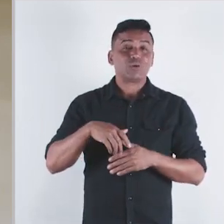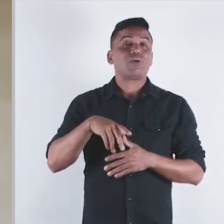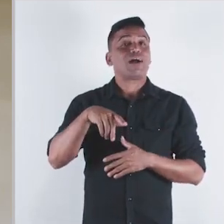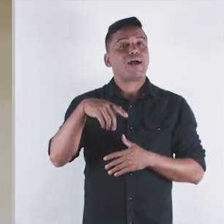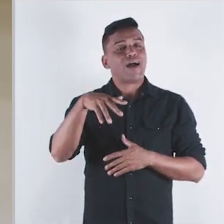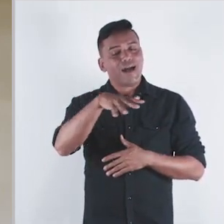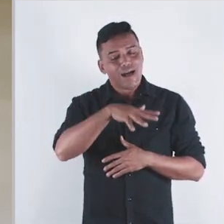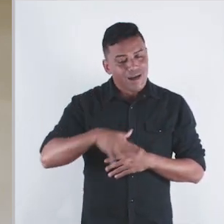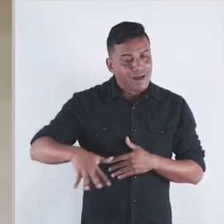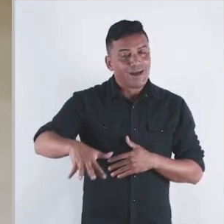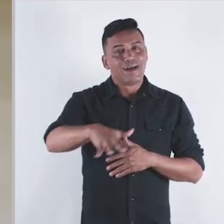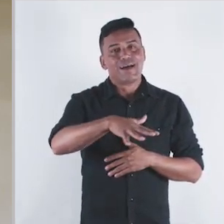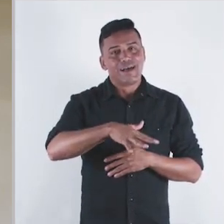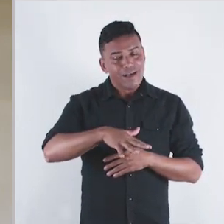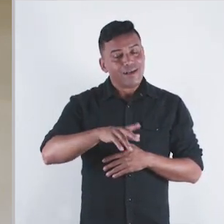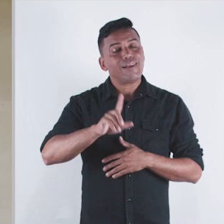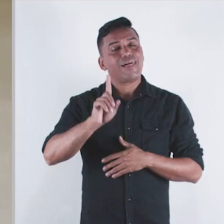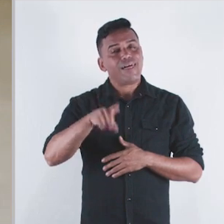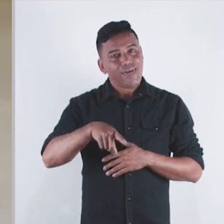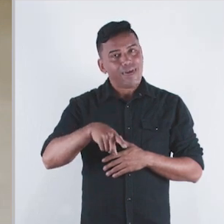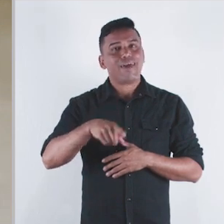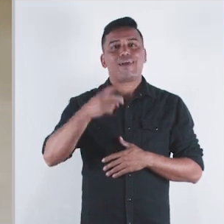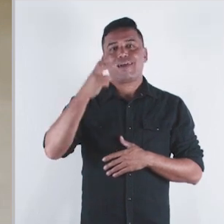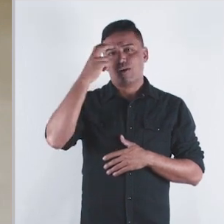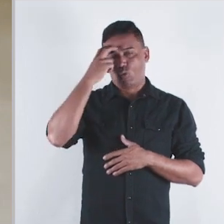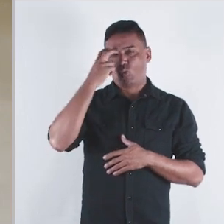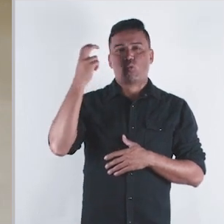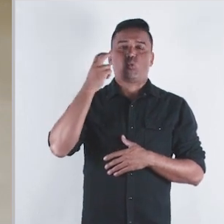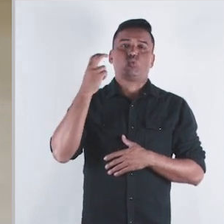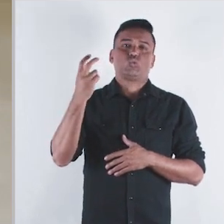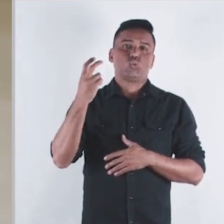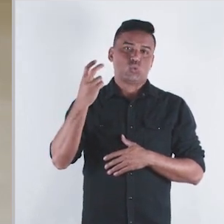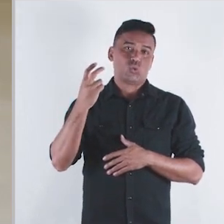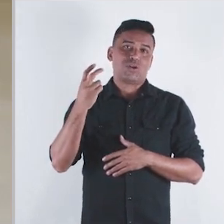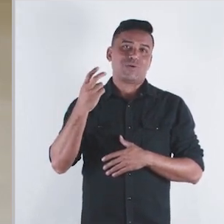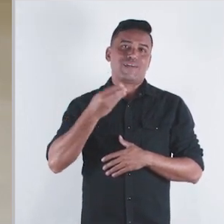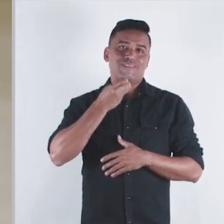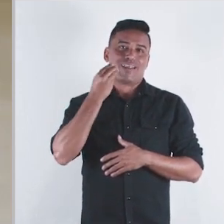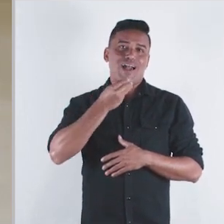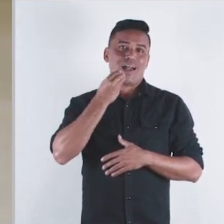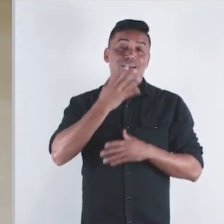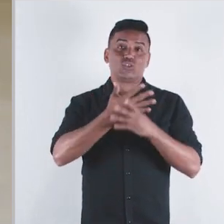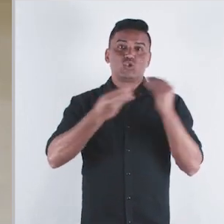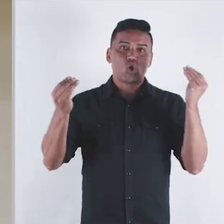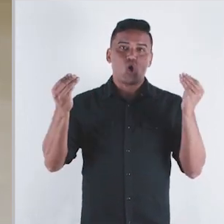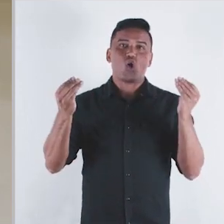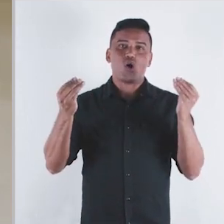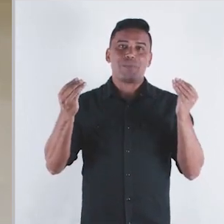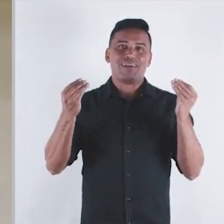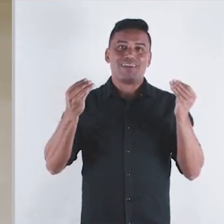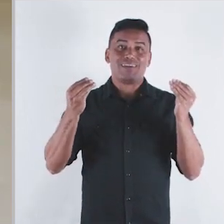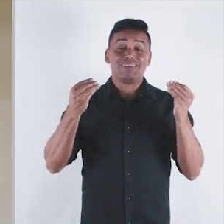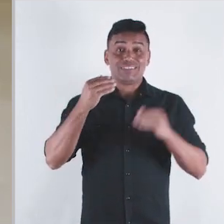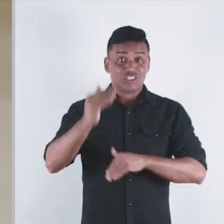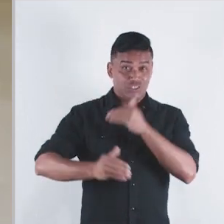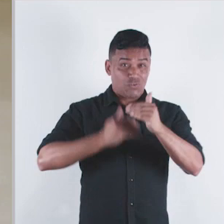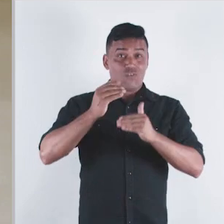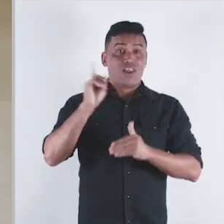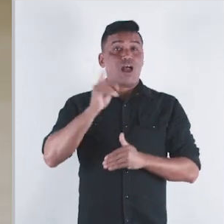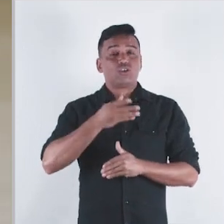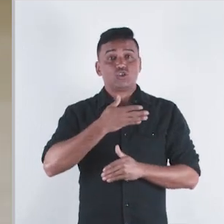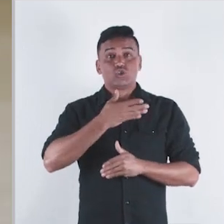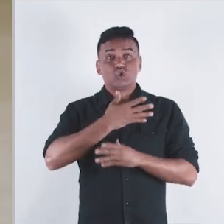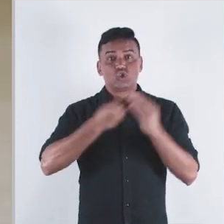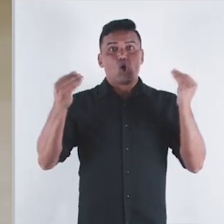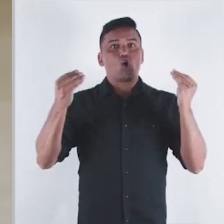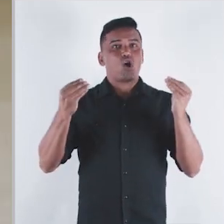é desta cultura, né? A efemeridade. A gente se conforma com isso? Não,